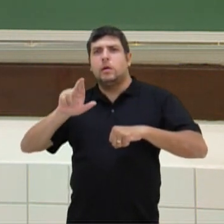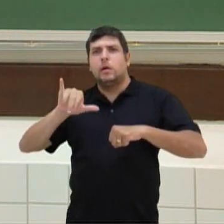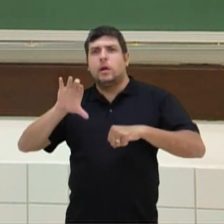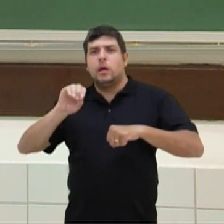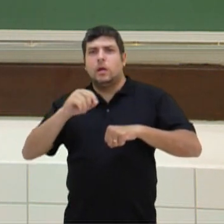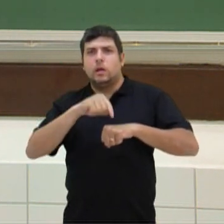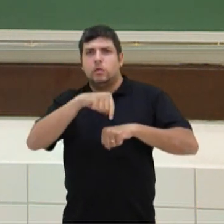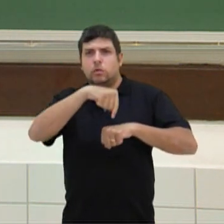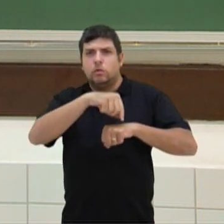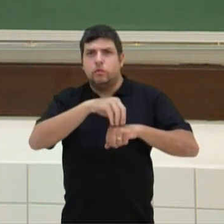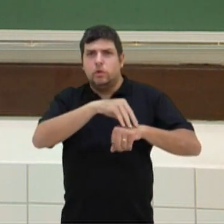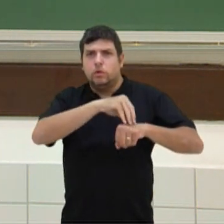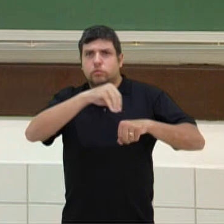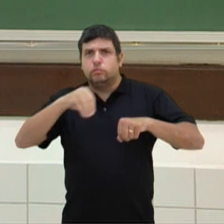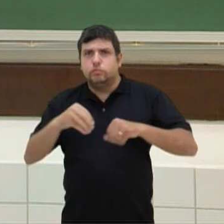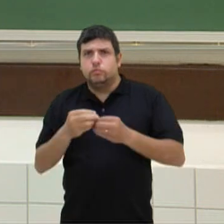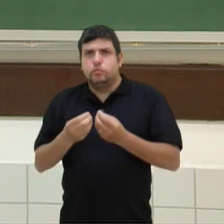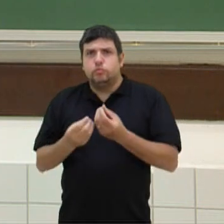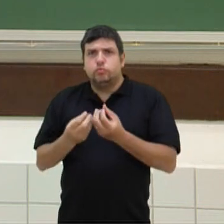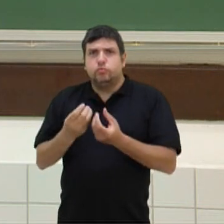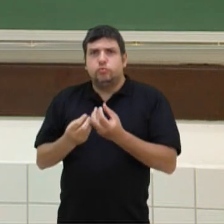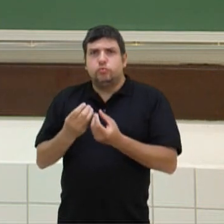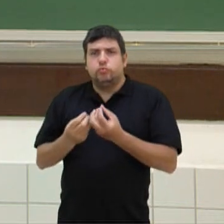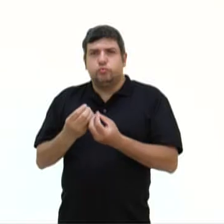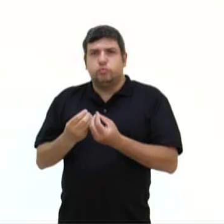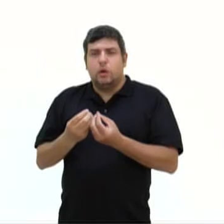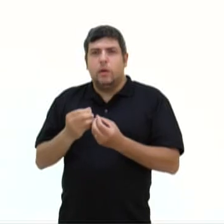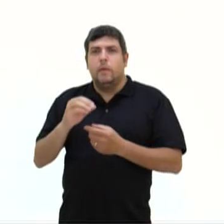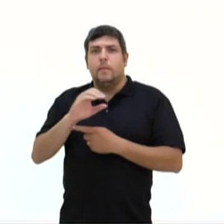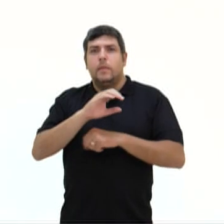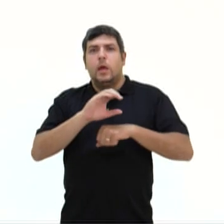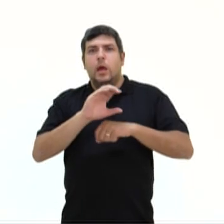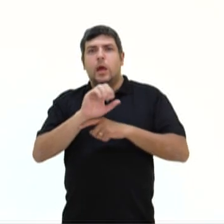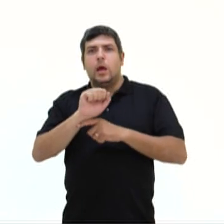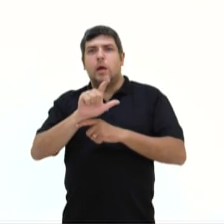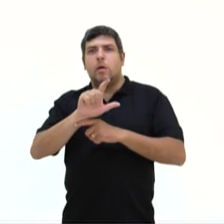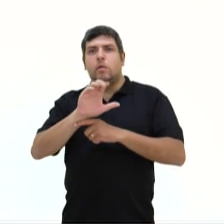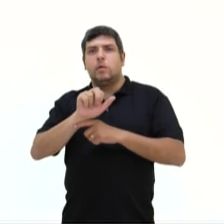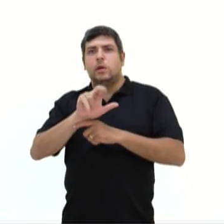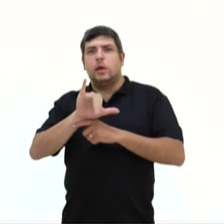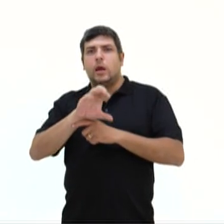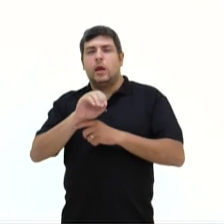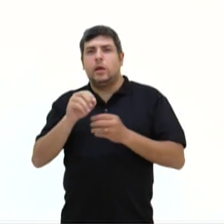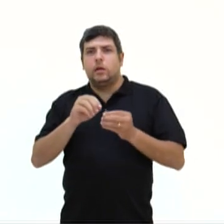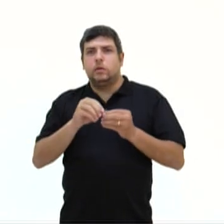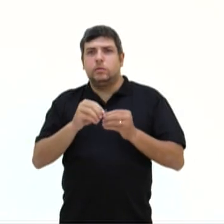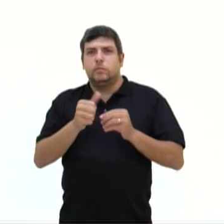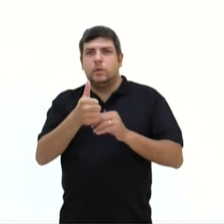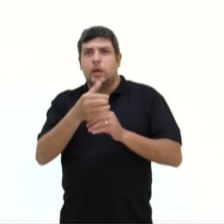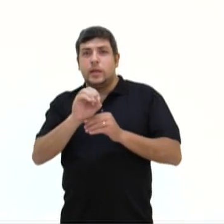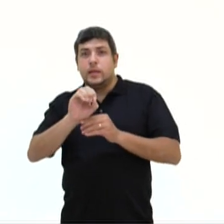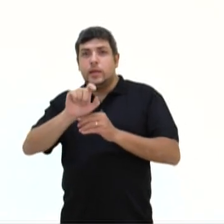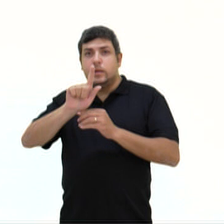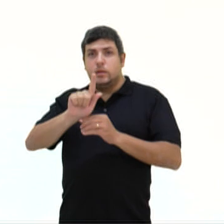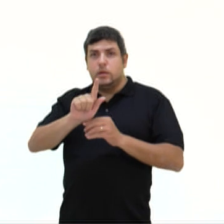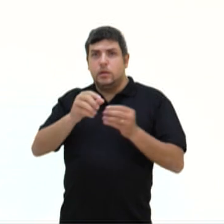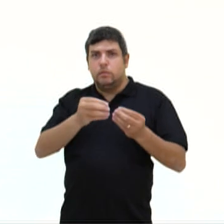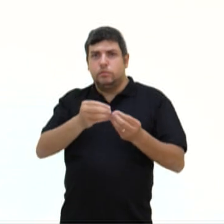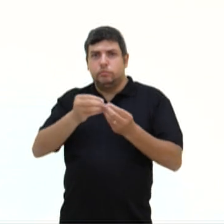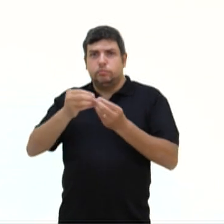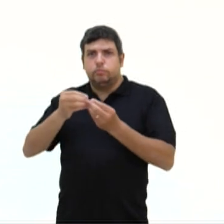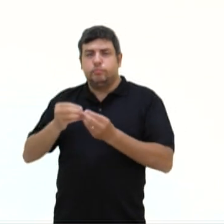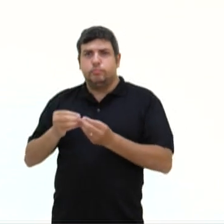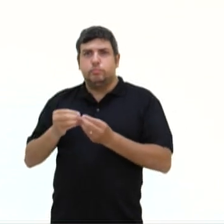cálcio. Uma amostra de 20 gramas de calcário produziu 10 gramas de cal viva. O rendimento